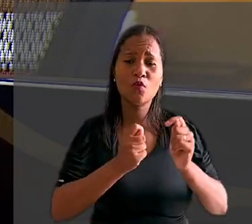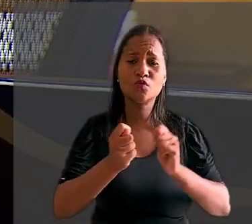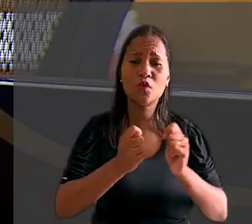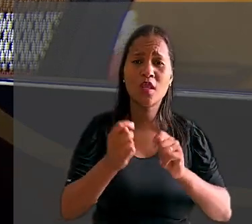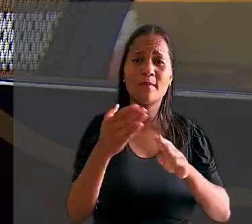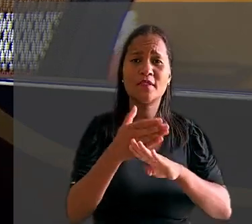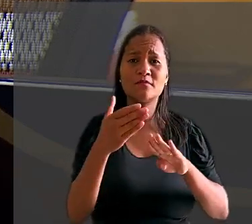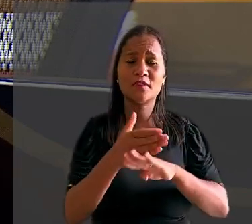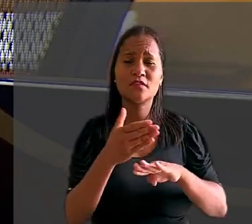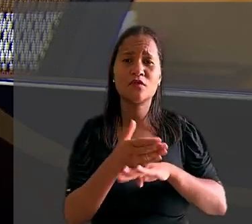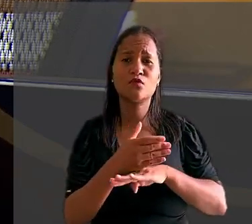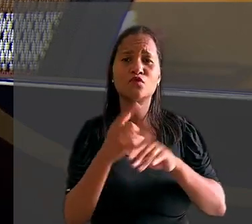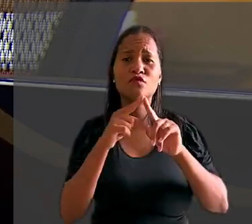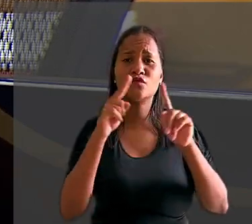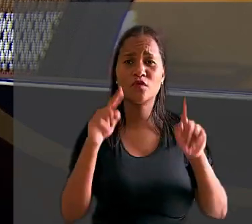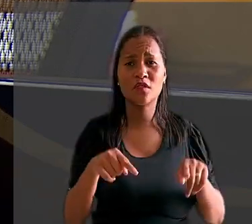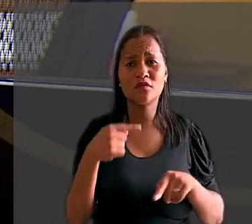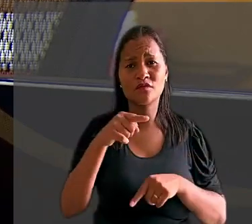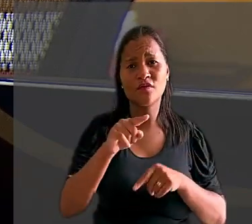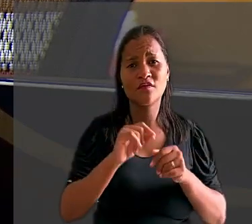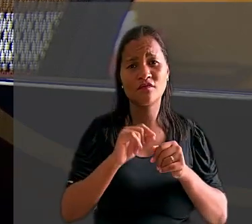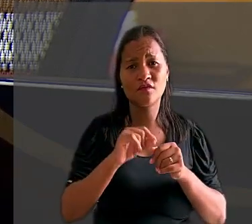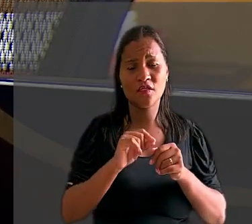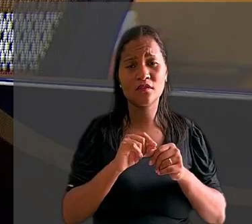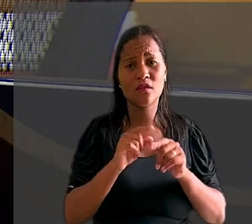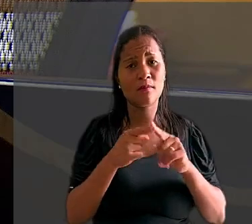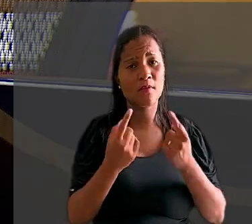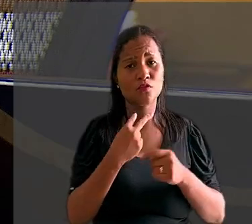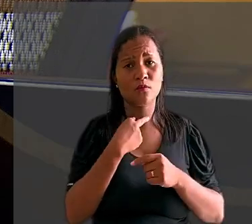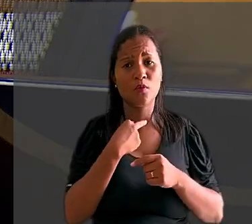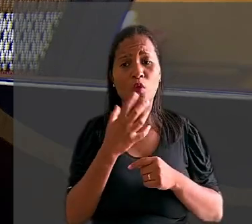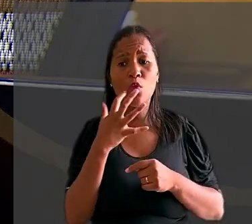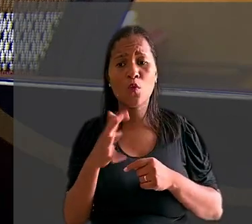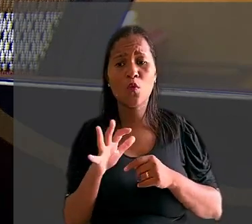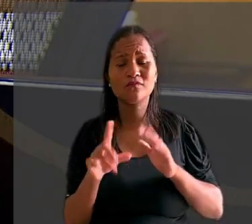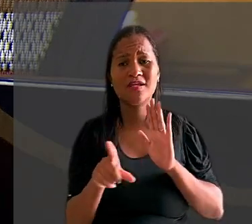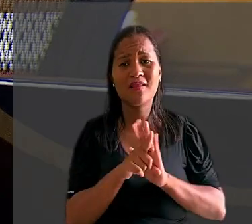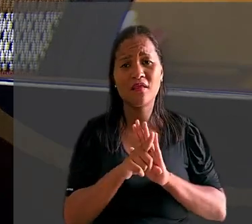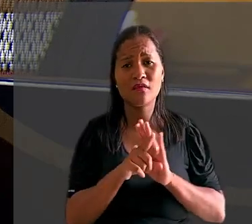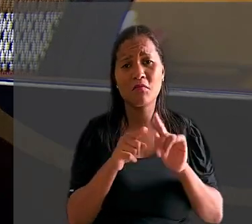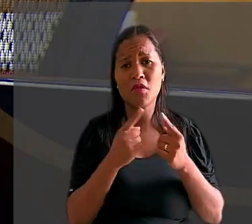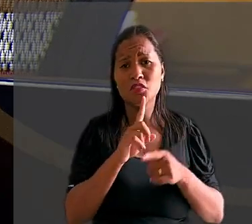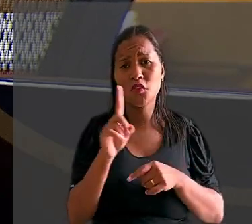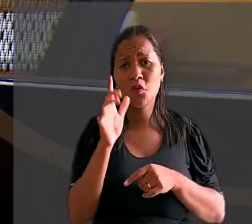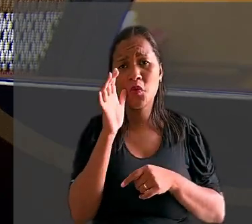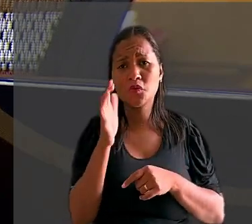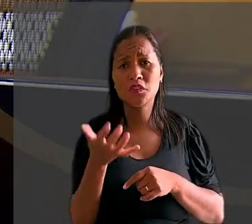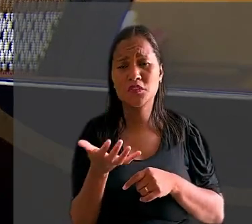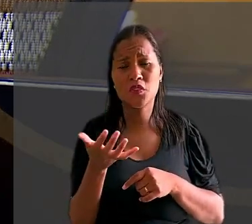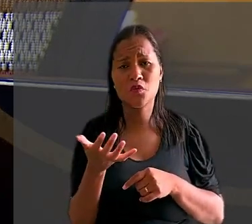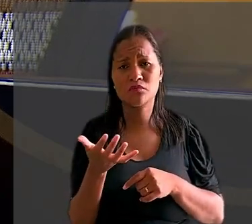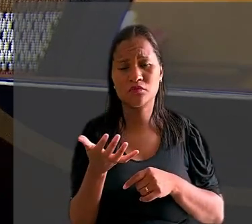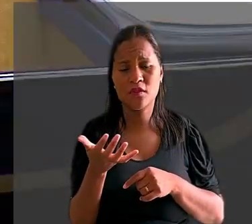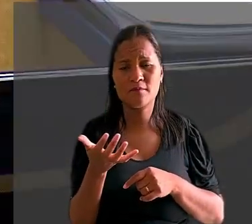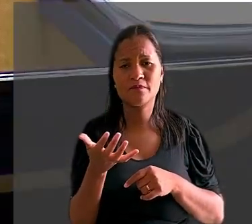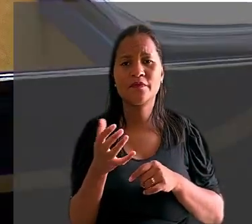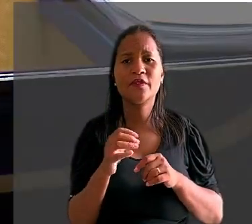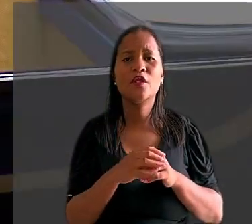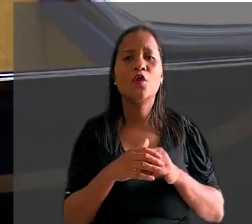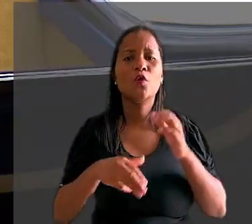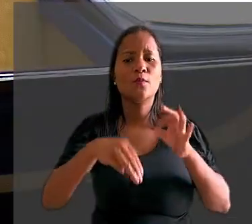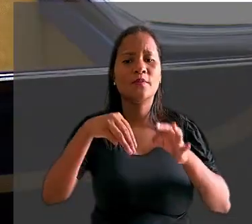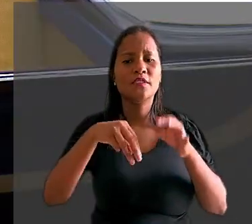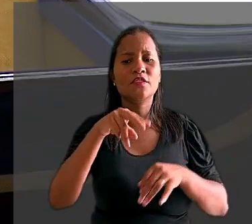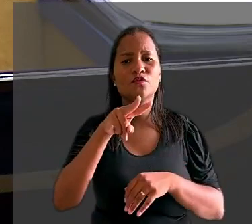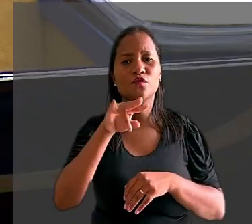dos empregados será exercido, desde que não atente contra a lei, o que efetivamente não ocorreu naquele caso nem neste. O